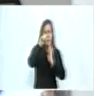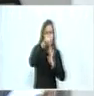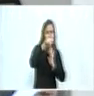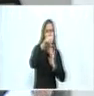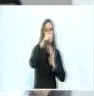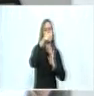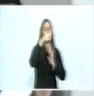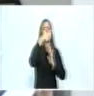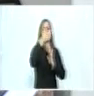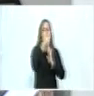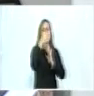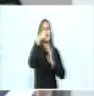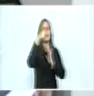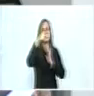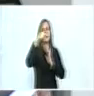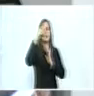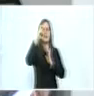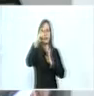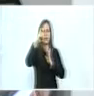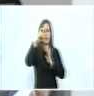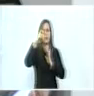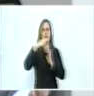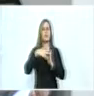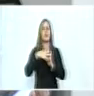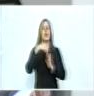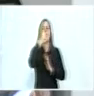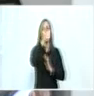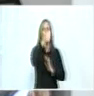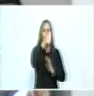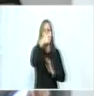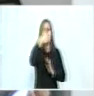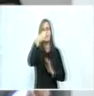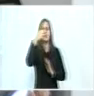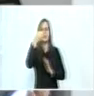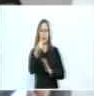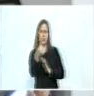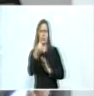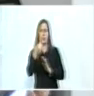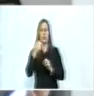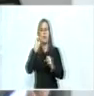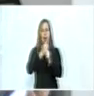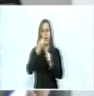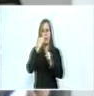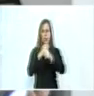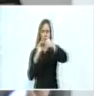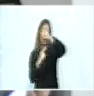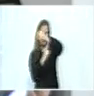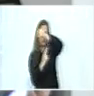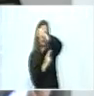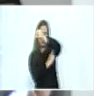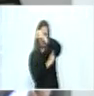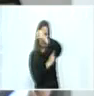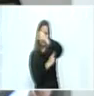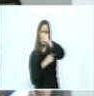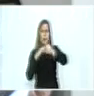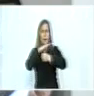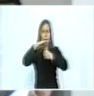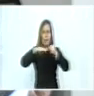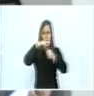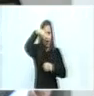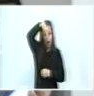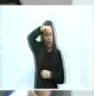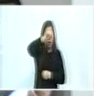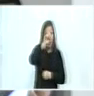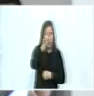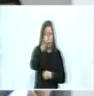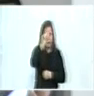1156/2016, tomada de preço 11/2016, para a construção da ponte de ligação entre os bairros Nova Era